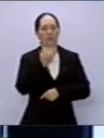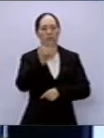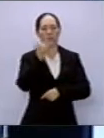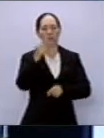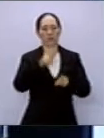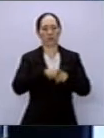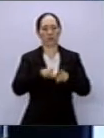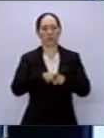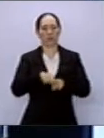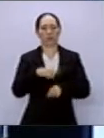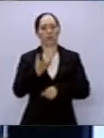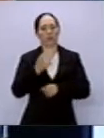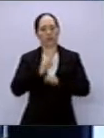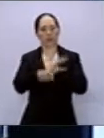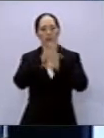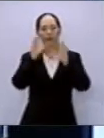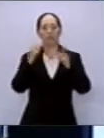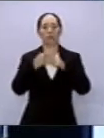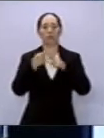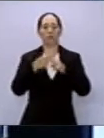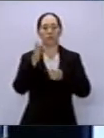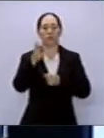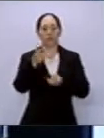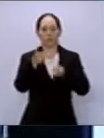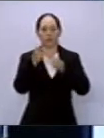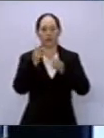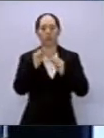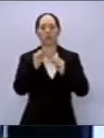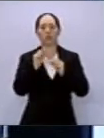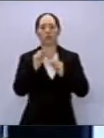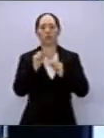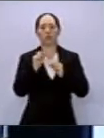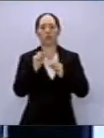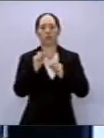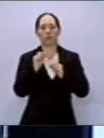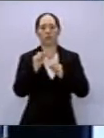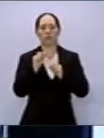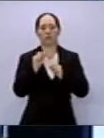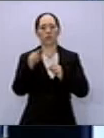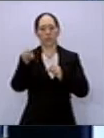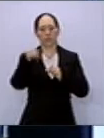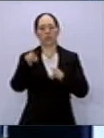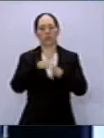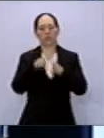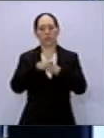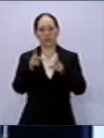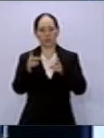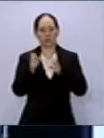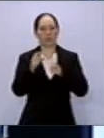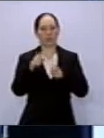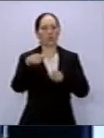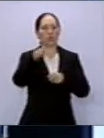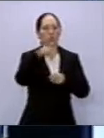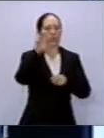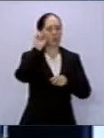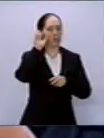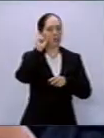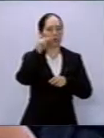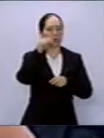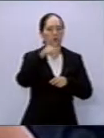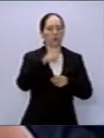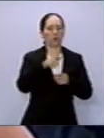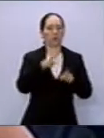eu queria deixar isso bastante Claro porque já começa a perceber eu acho que vossas excelências também e as pessoas que me ouvem agora e